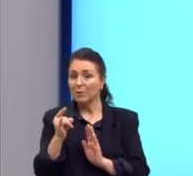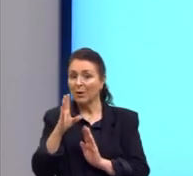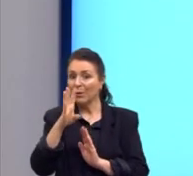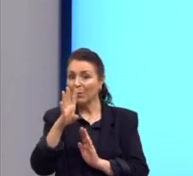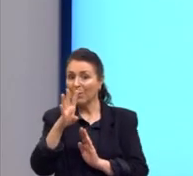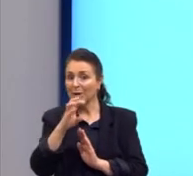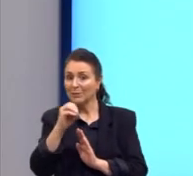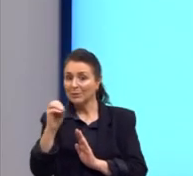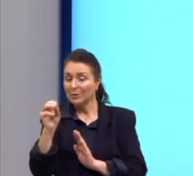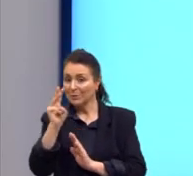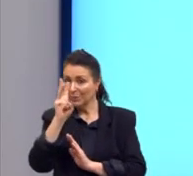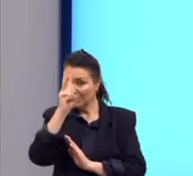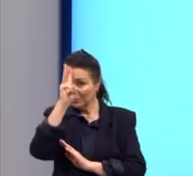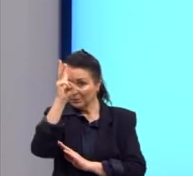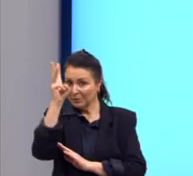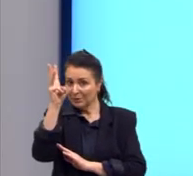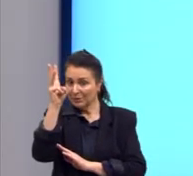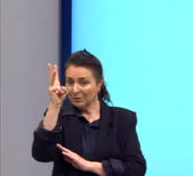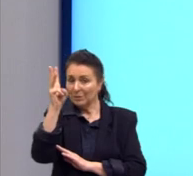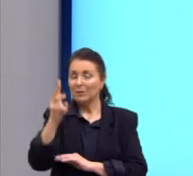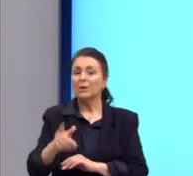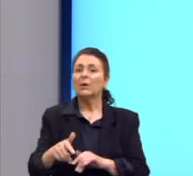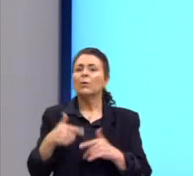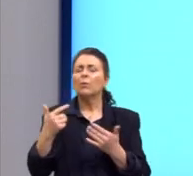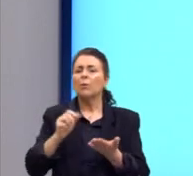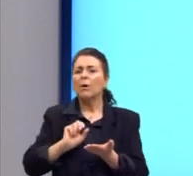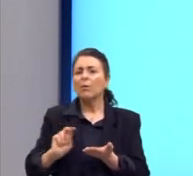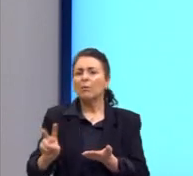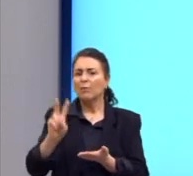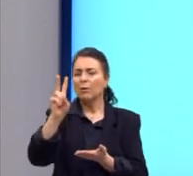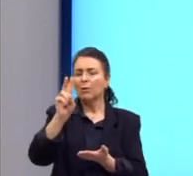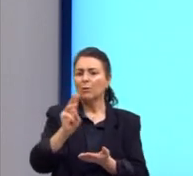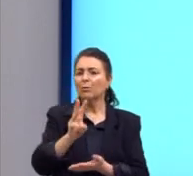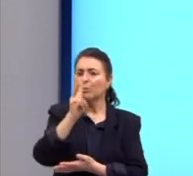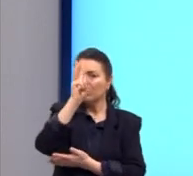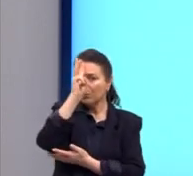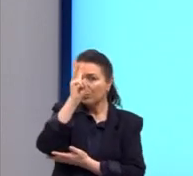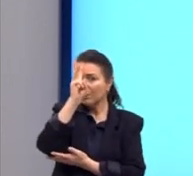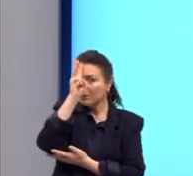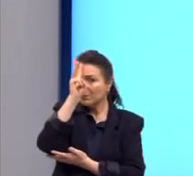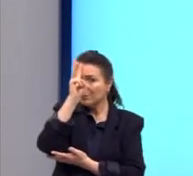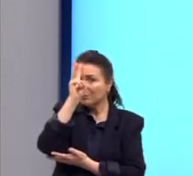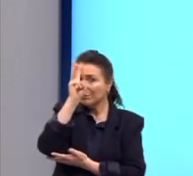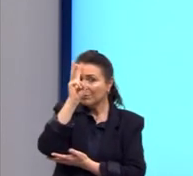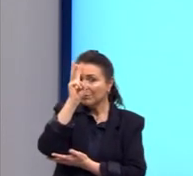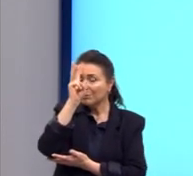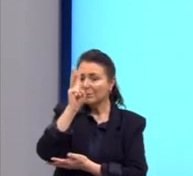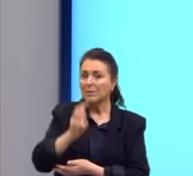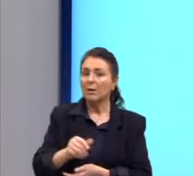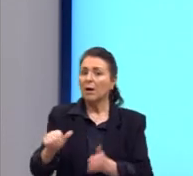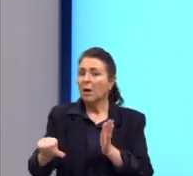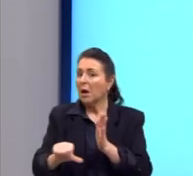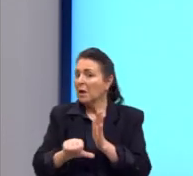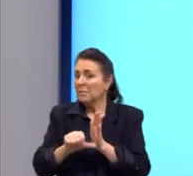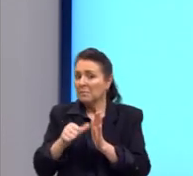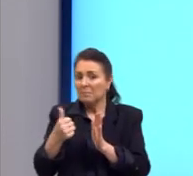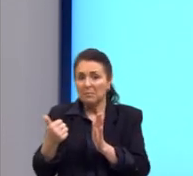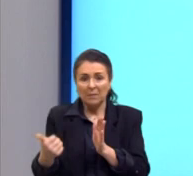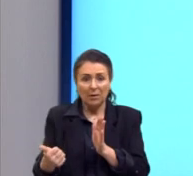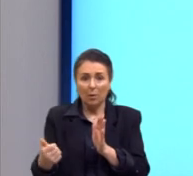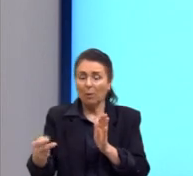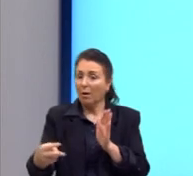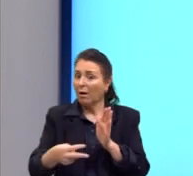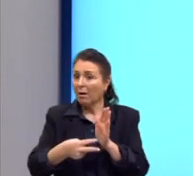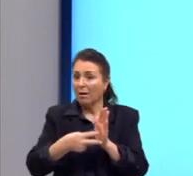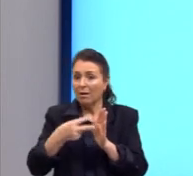400 watts Então se a gente olha só o valor do dos Lagos né A gente vai ver que a melhor para a gente essa